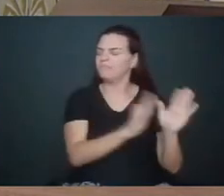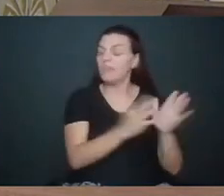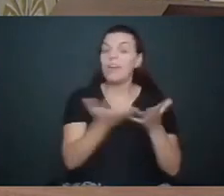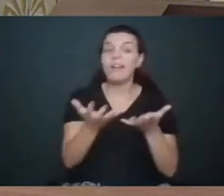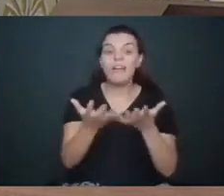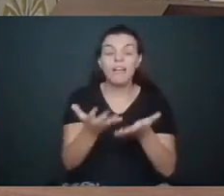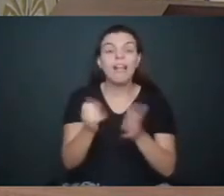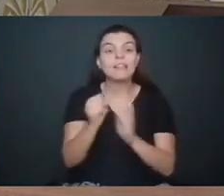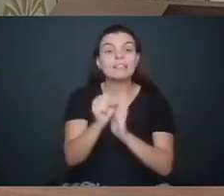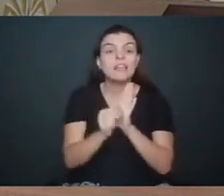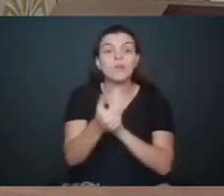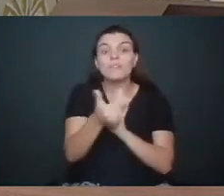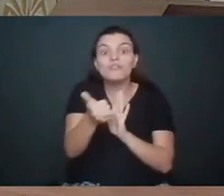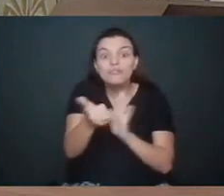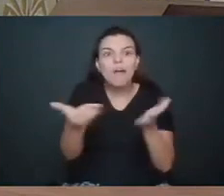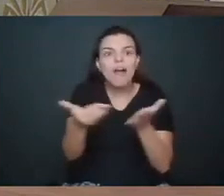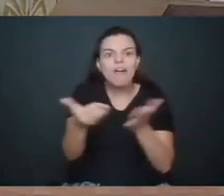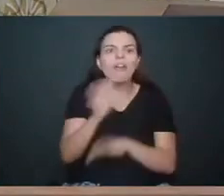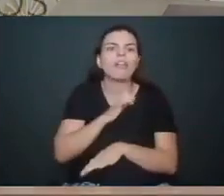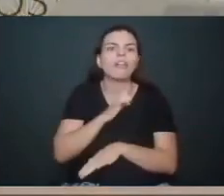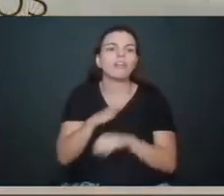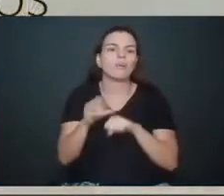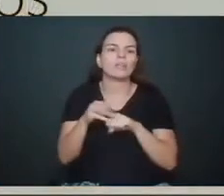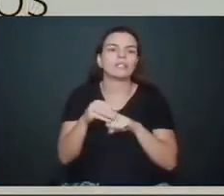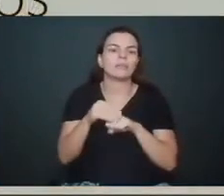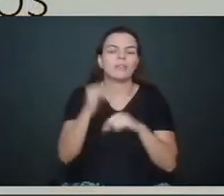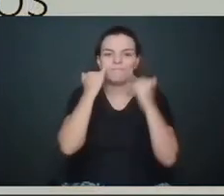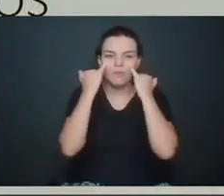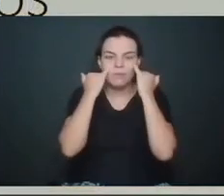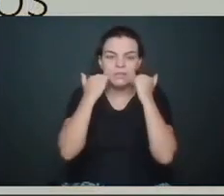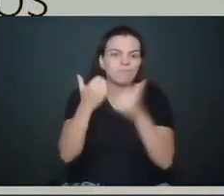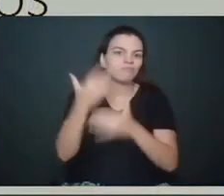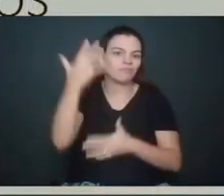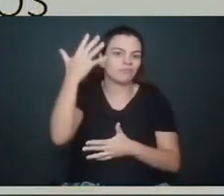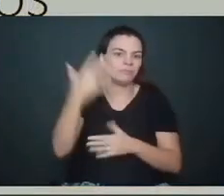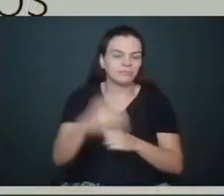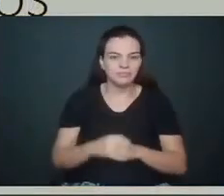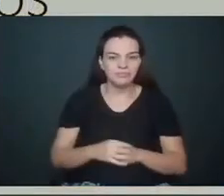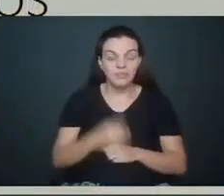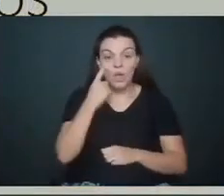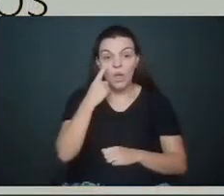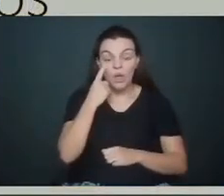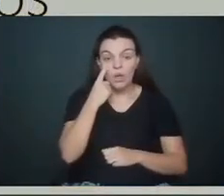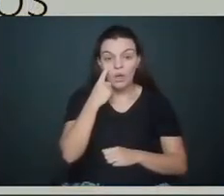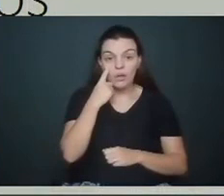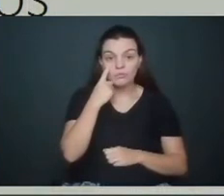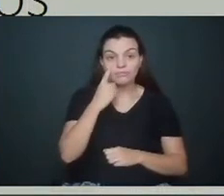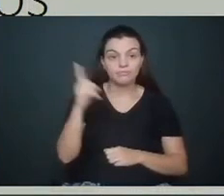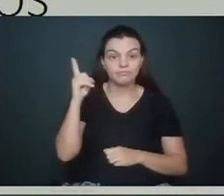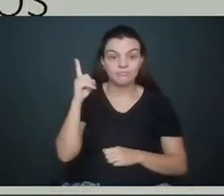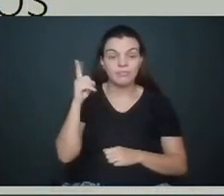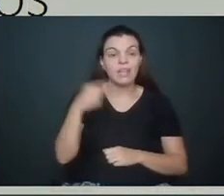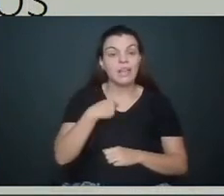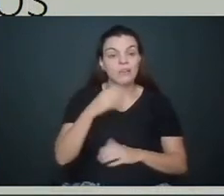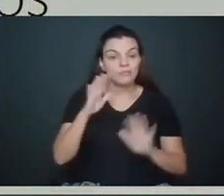chegar o conhecimento. Vamos lá. É duro. Pessoal, primeira lição. Eu disse que o meu intuito,